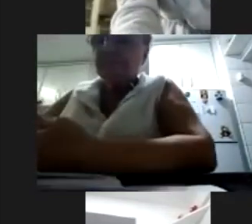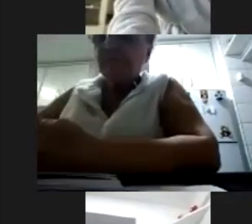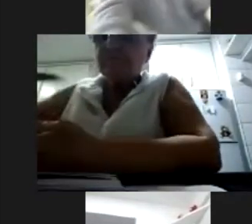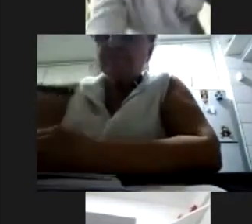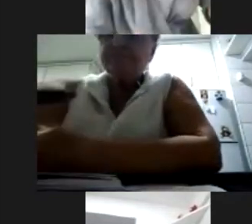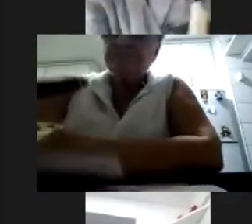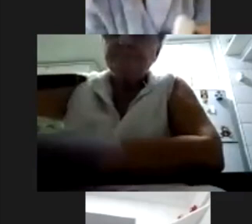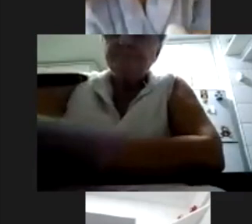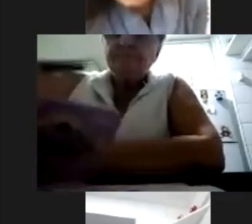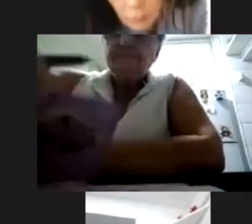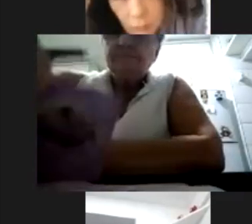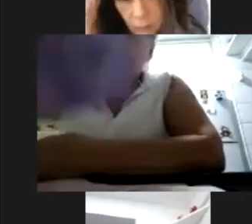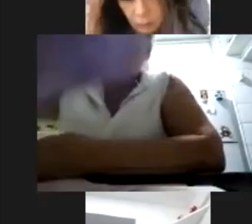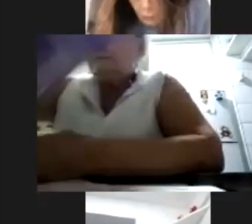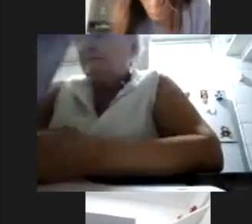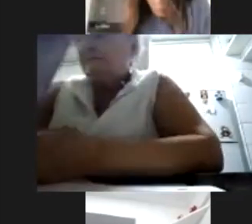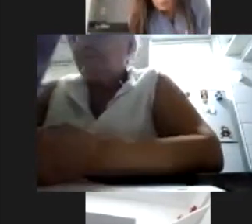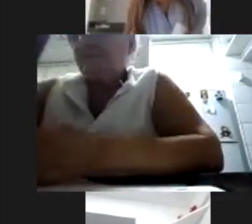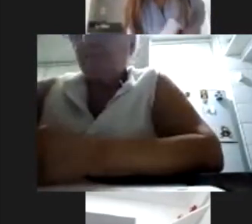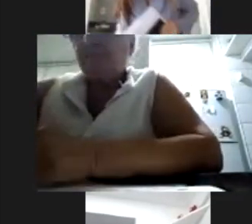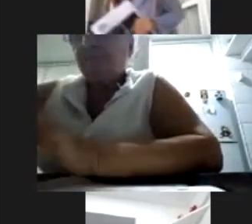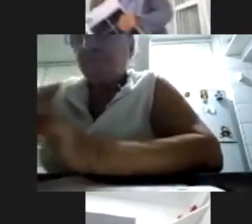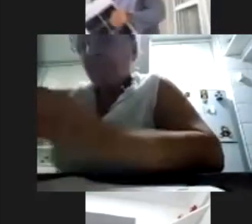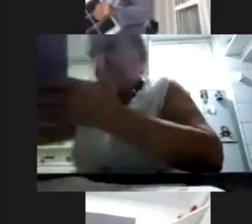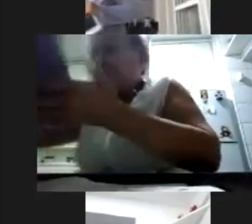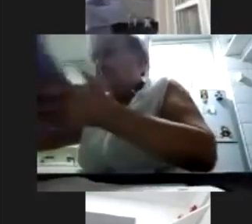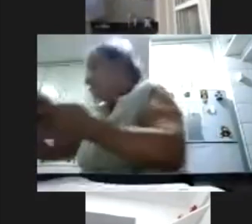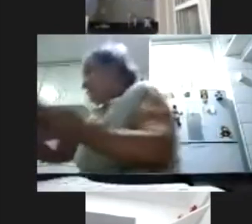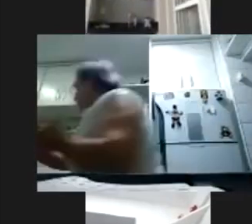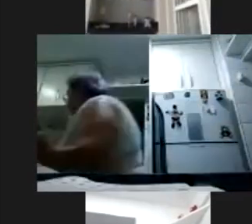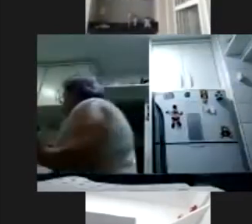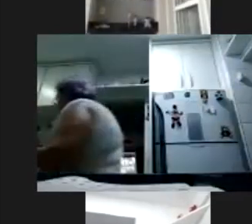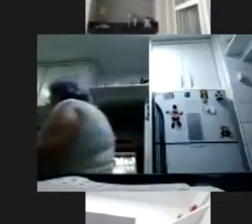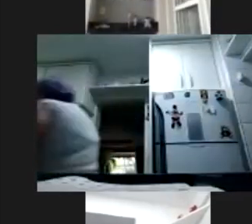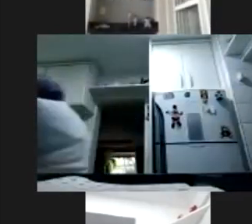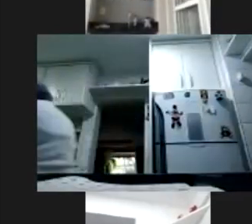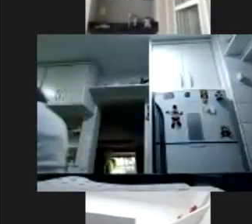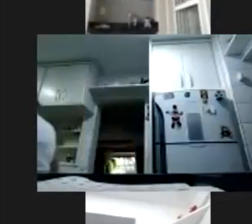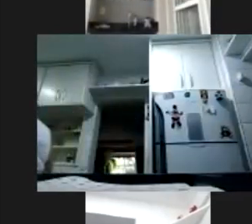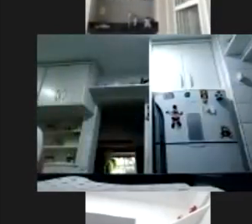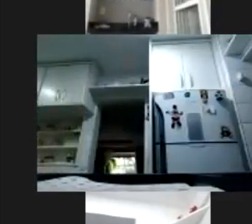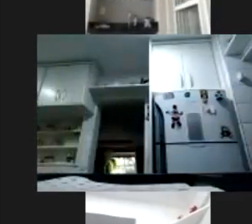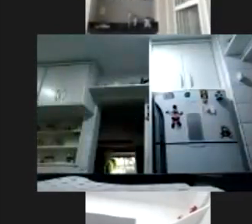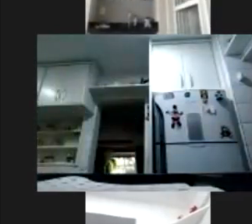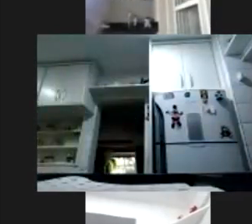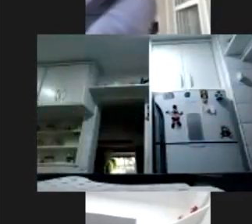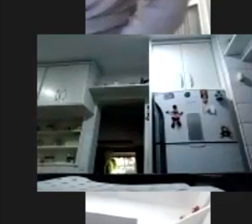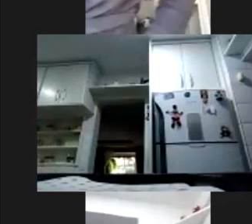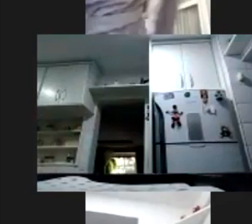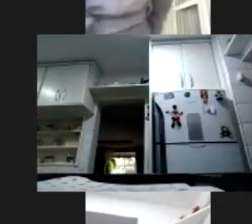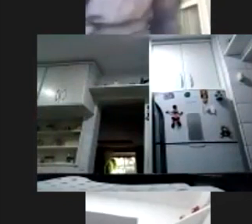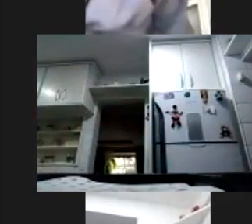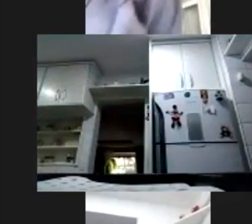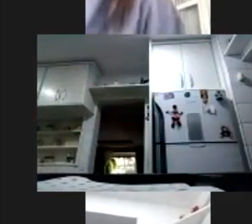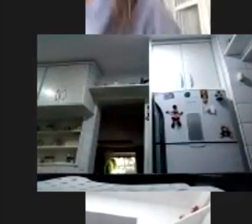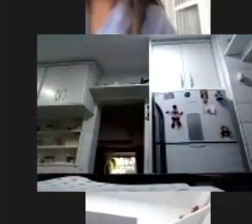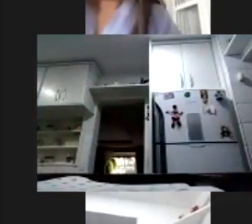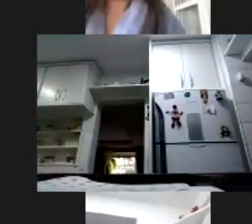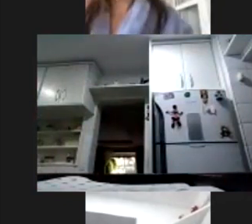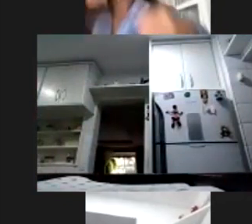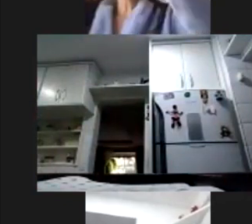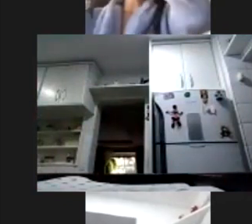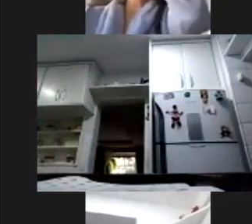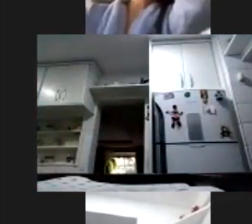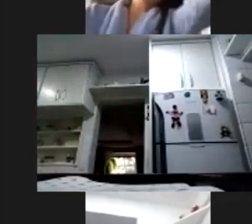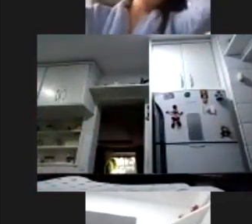só, porque o Zoom ele tem um limite de tempo, então a gente já avisa também que se cair, a gente tenta chamar vocês de novo, mas a